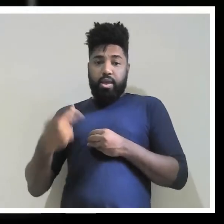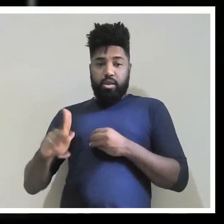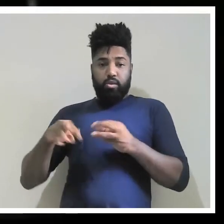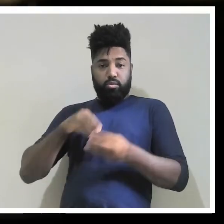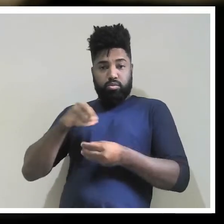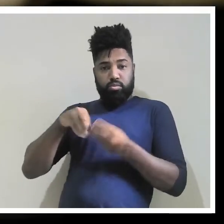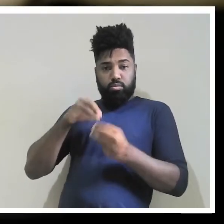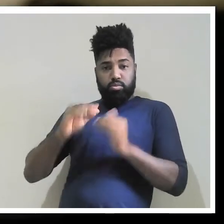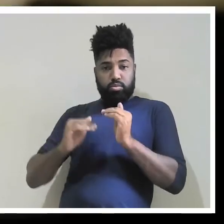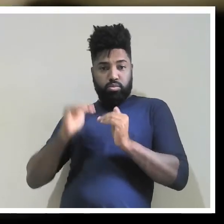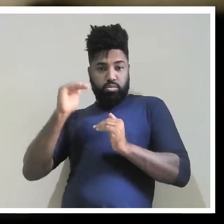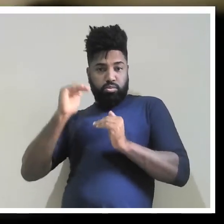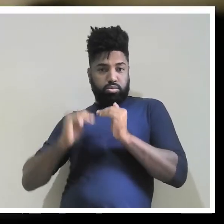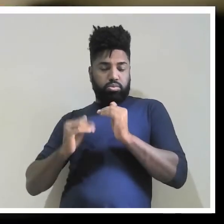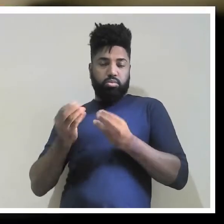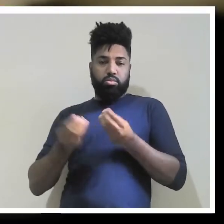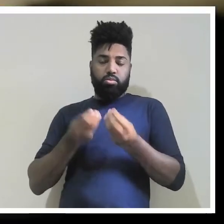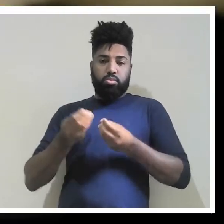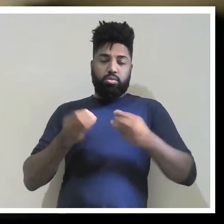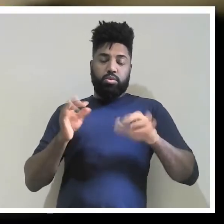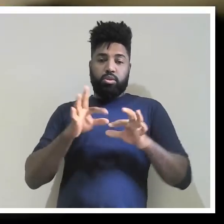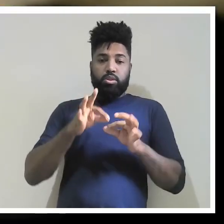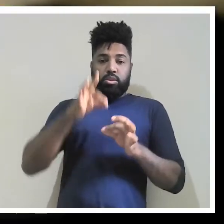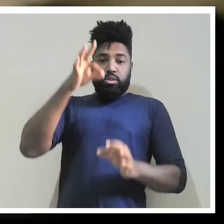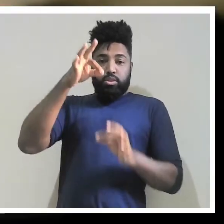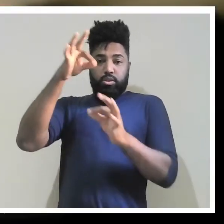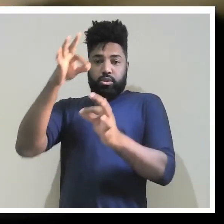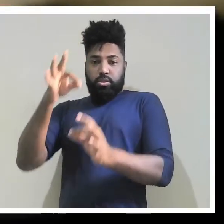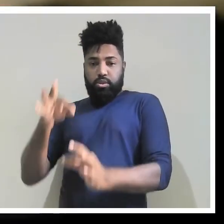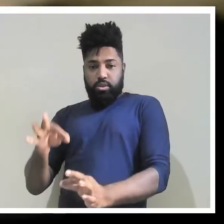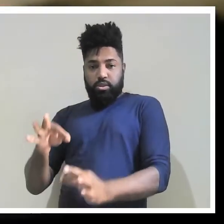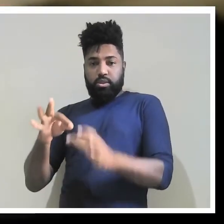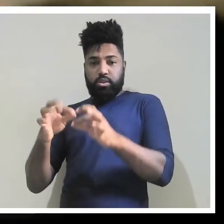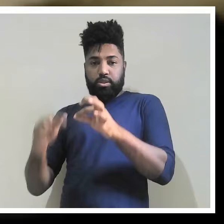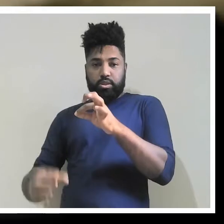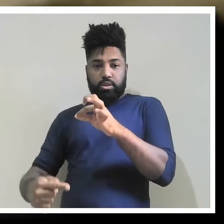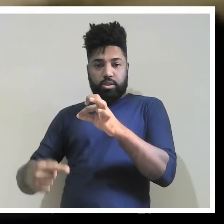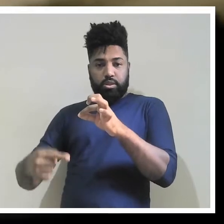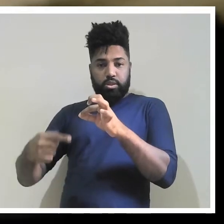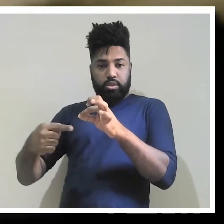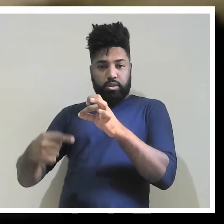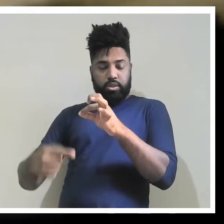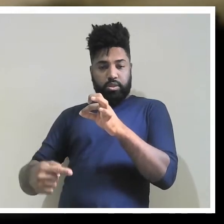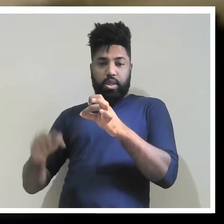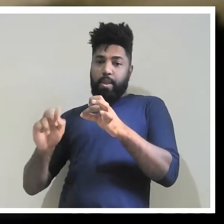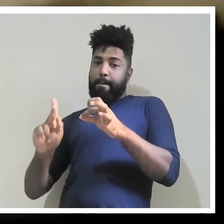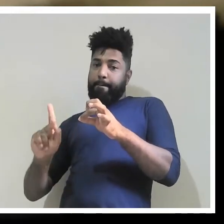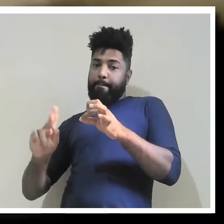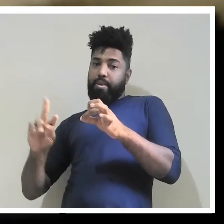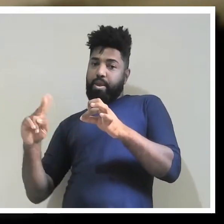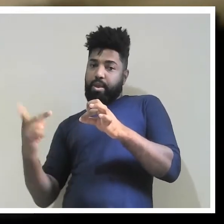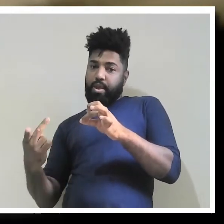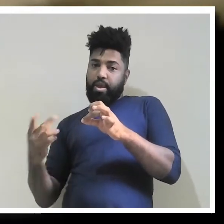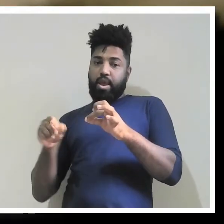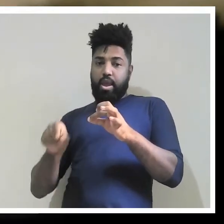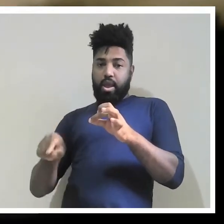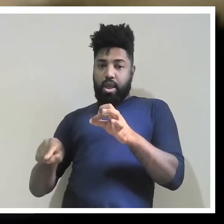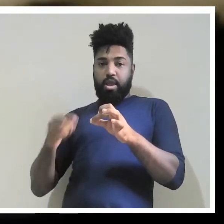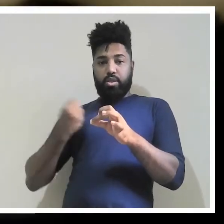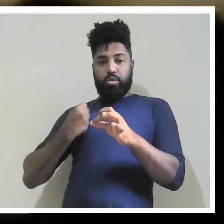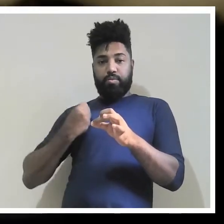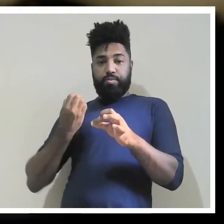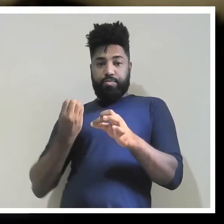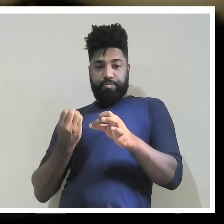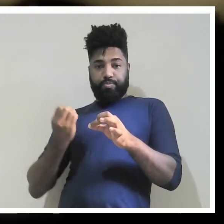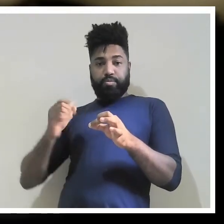colocar um medidor de pH, não dá para ver o valor muito fácil, mas o pH aqui é de aproximadamente 0,2,